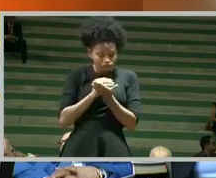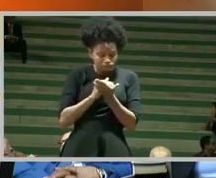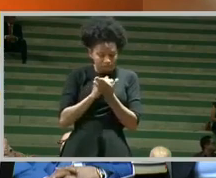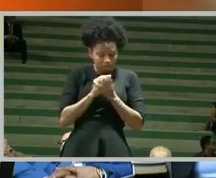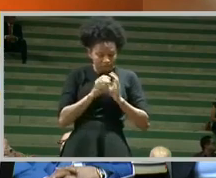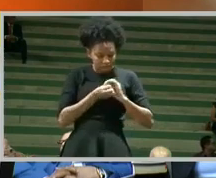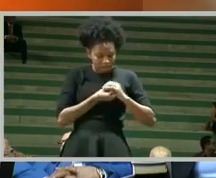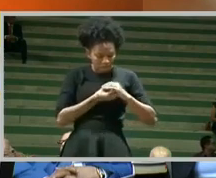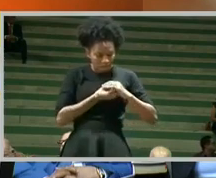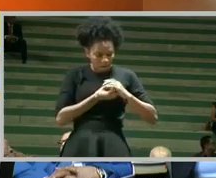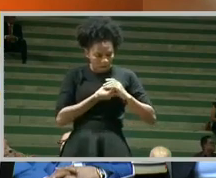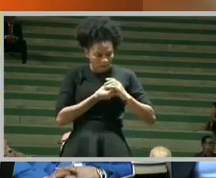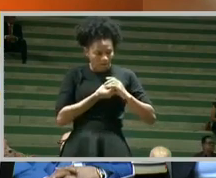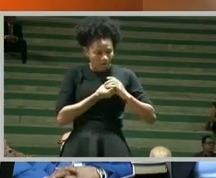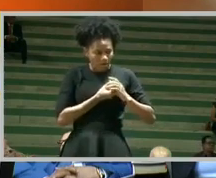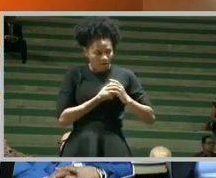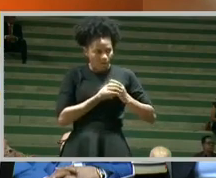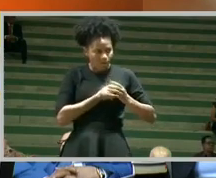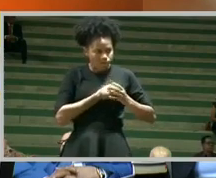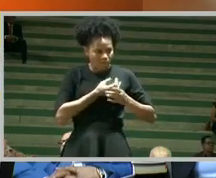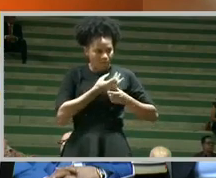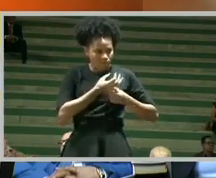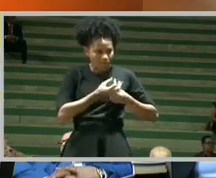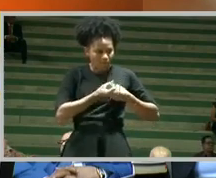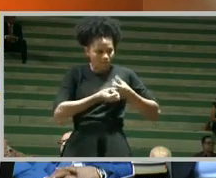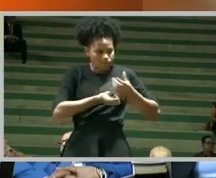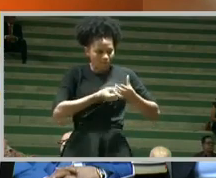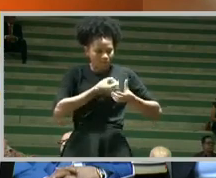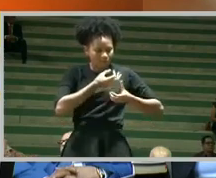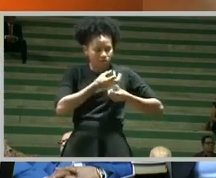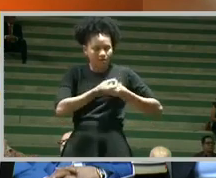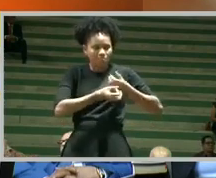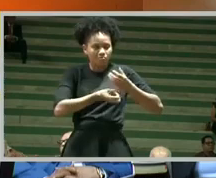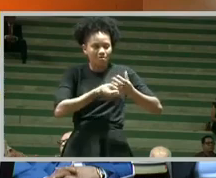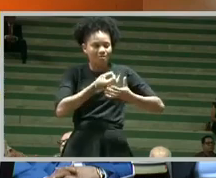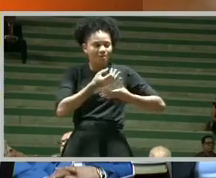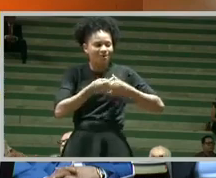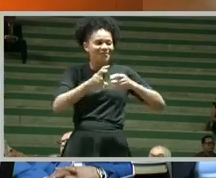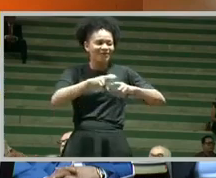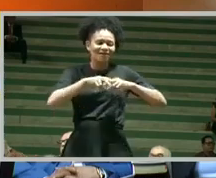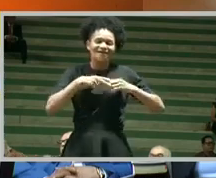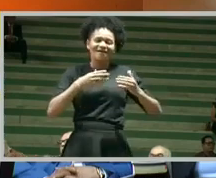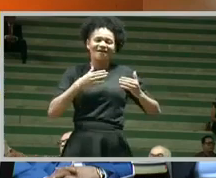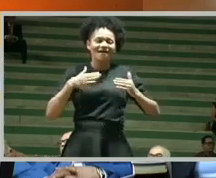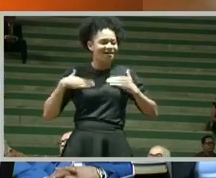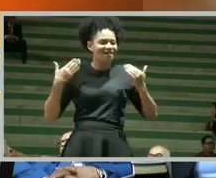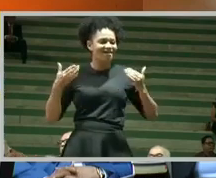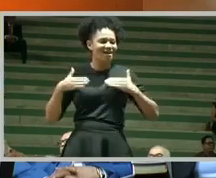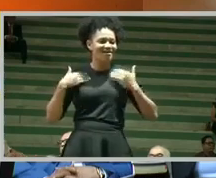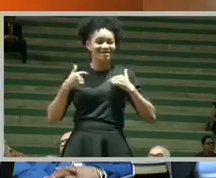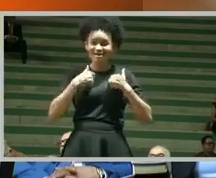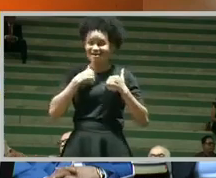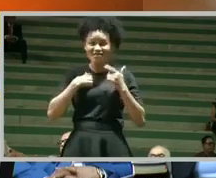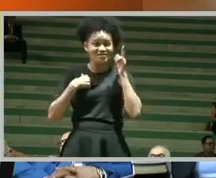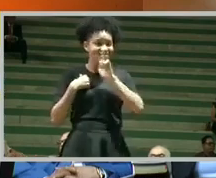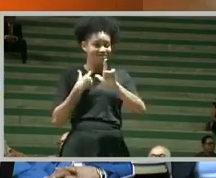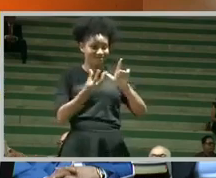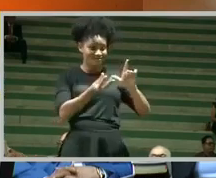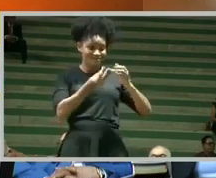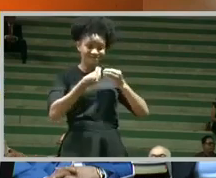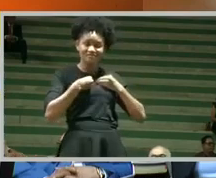Dentro de nós. E foi produzindo. Porque essa alegria não é resultado de algo que eu ganho,